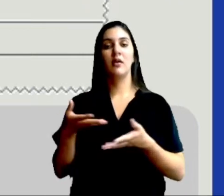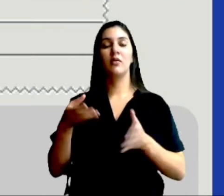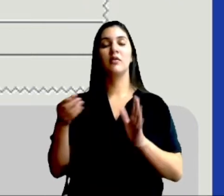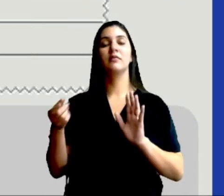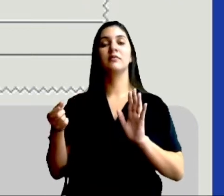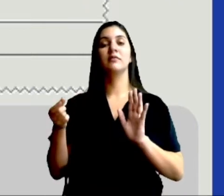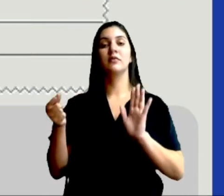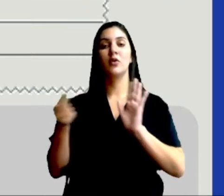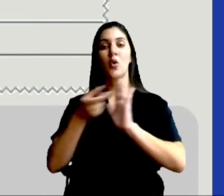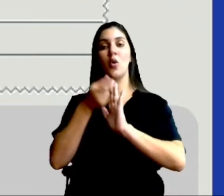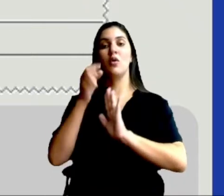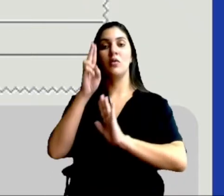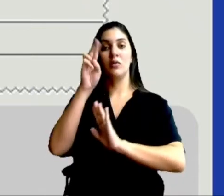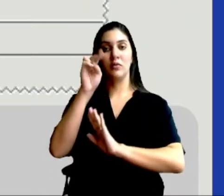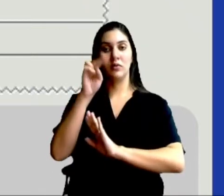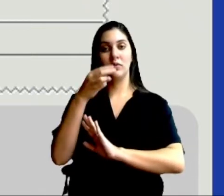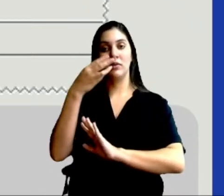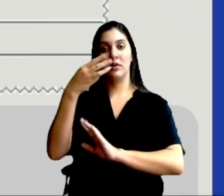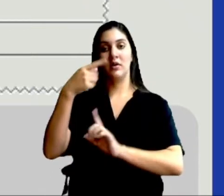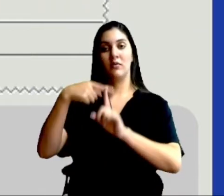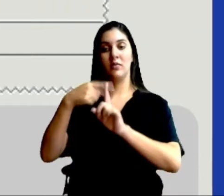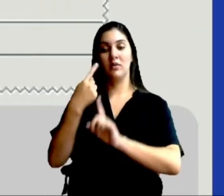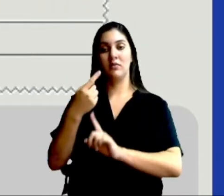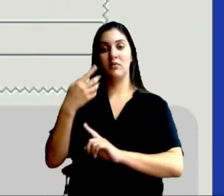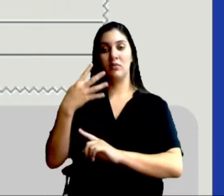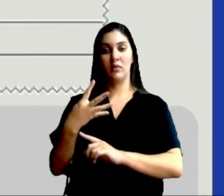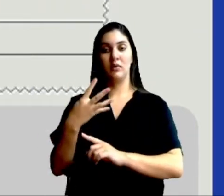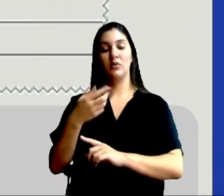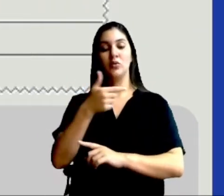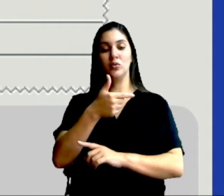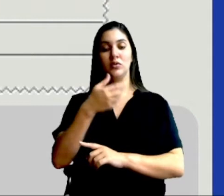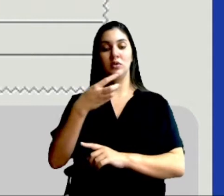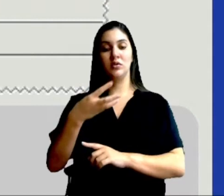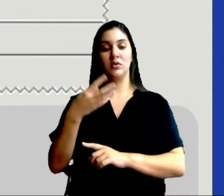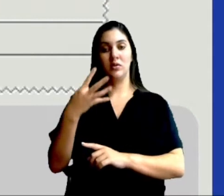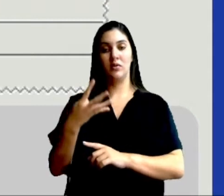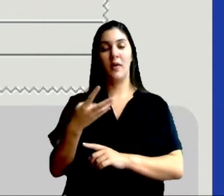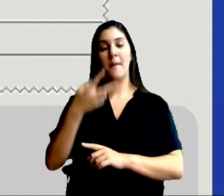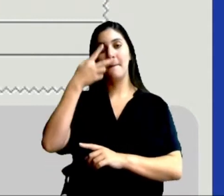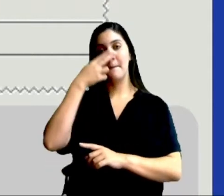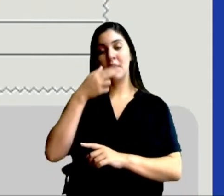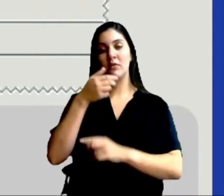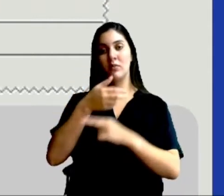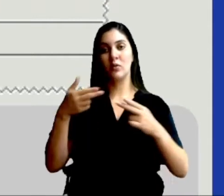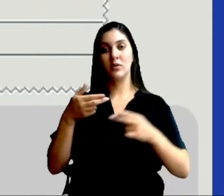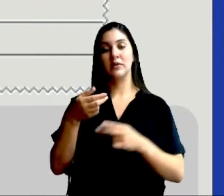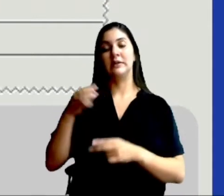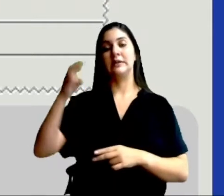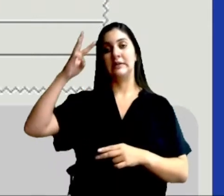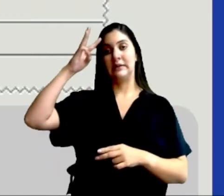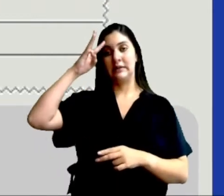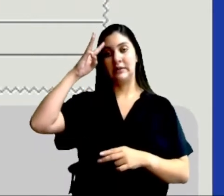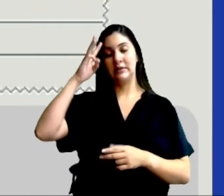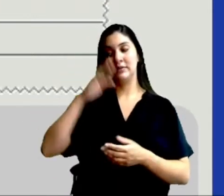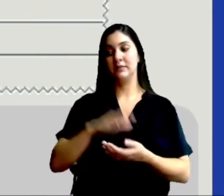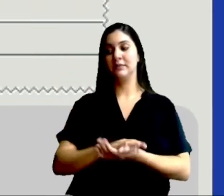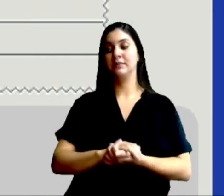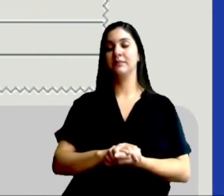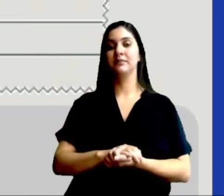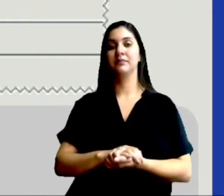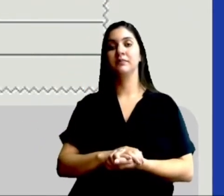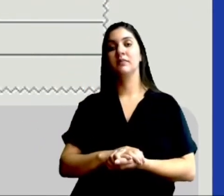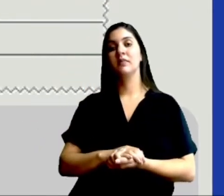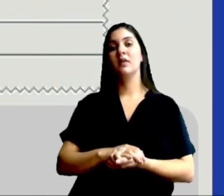adiciono agora as unidades, 3 mais 1, 4, 234. Vamos fazer essa mesma coisa aqui na terça-feira?